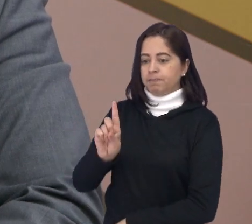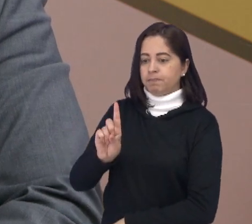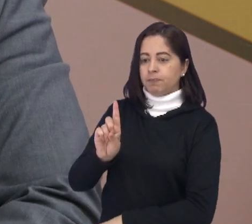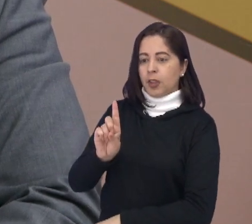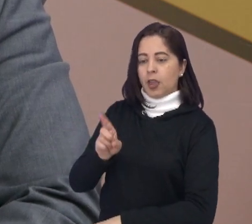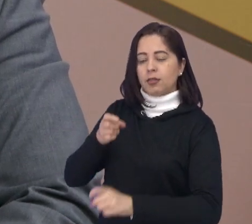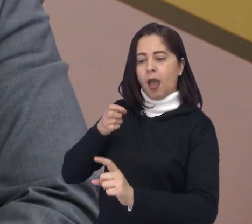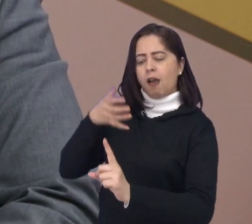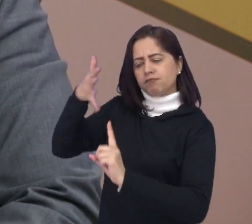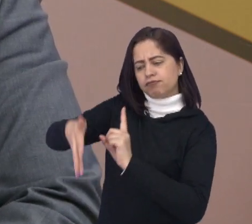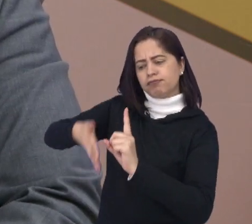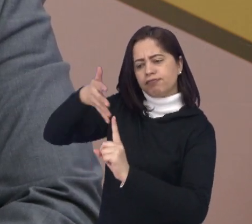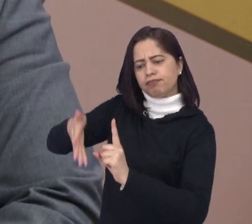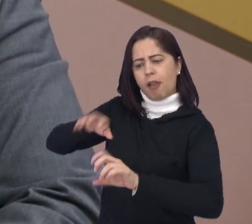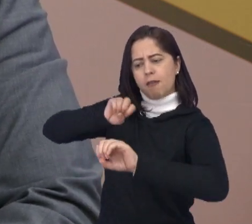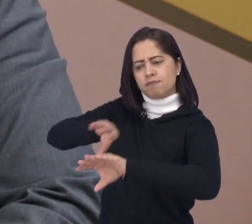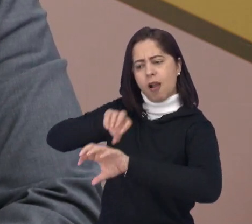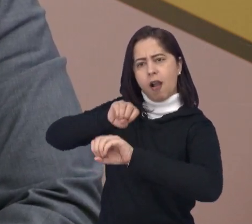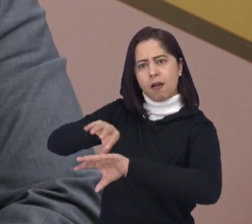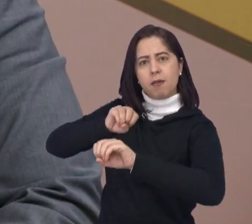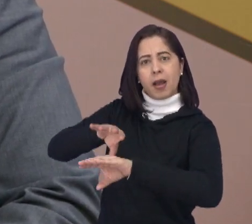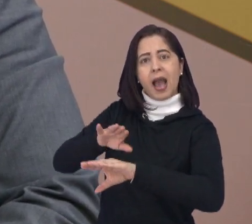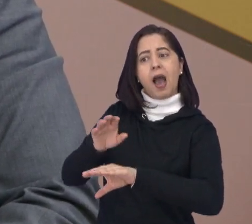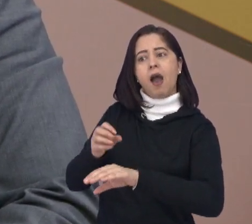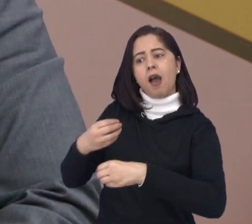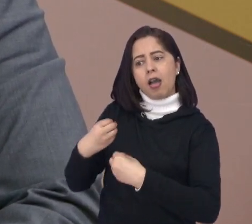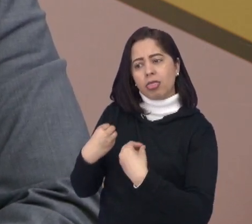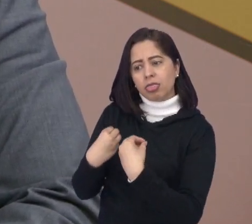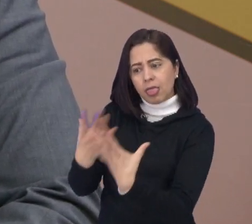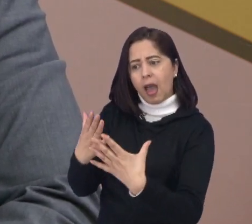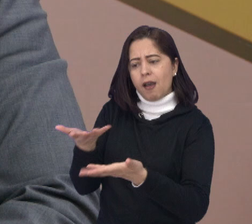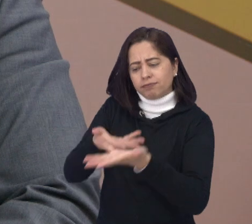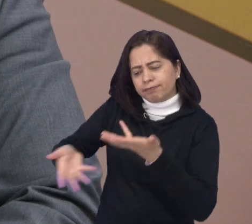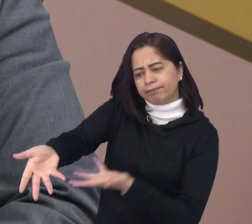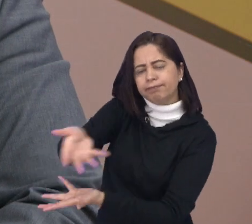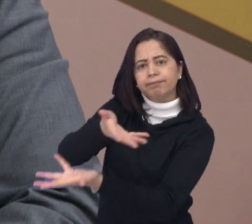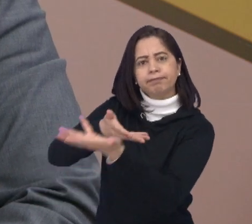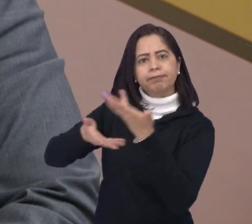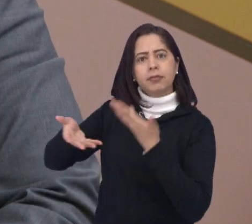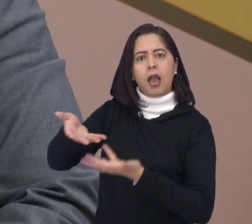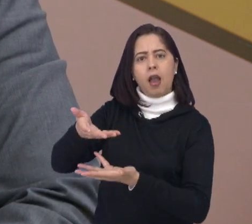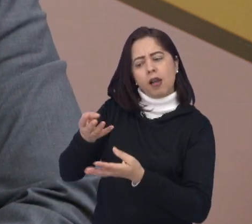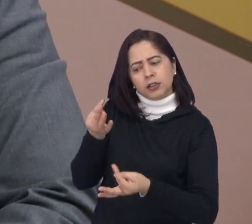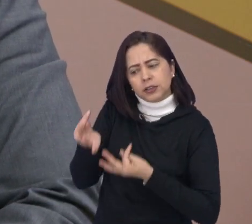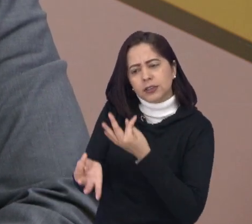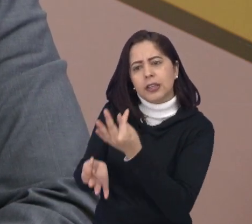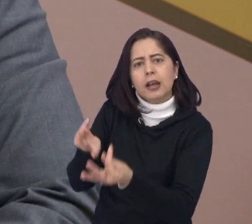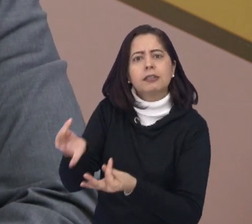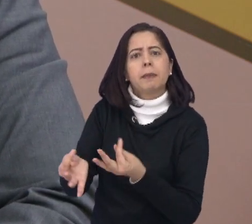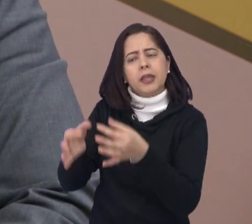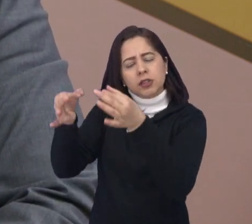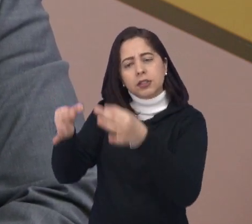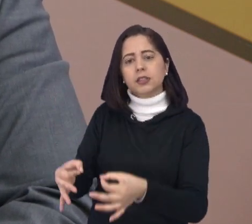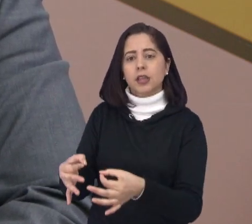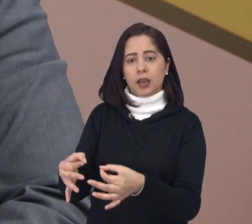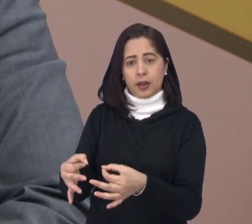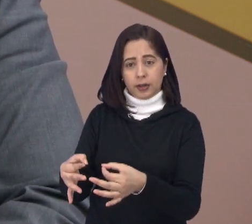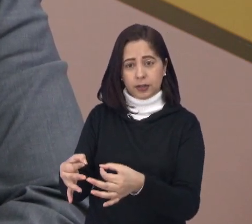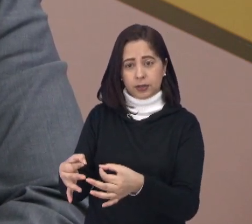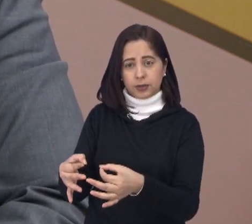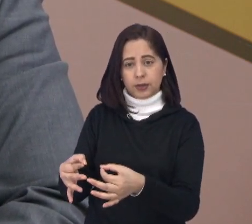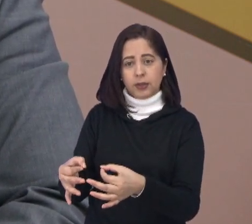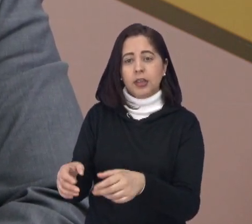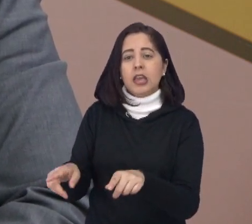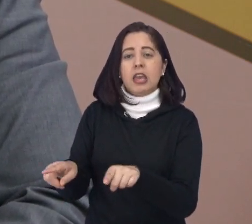para fazer um tratamento adequado junto a seus colaboradores, metas que sejam tangíveis, né?